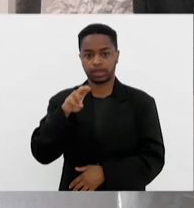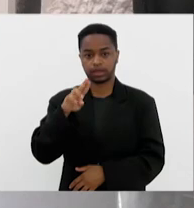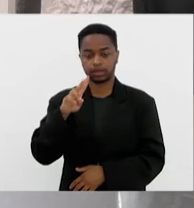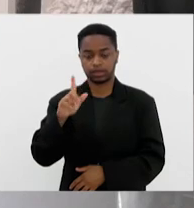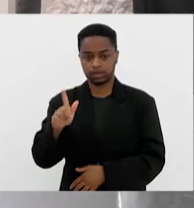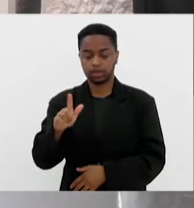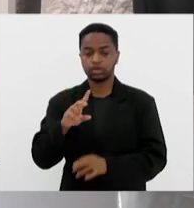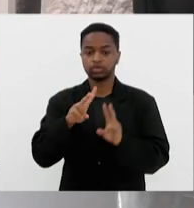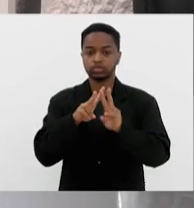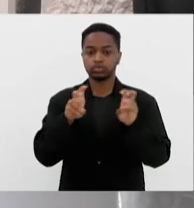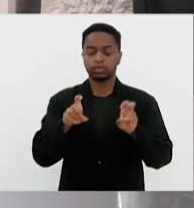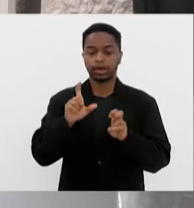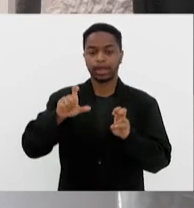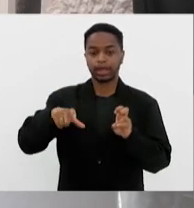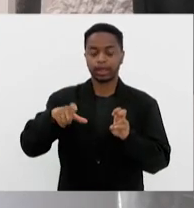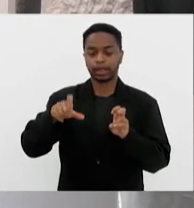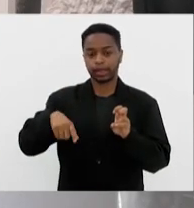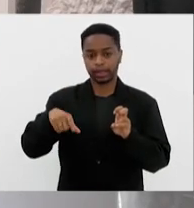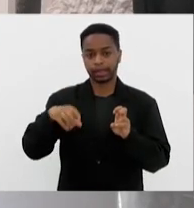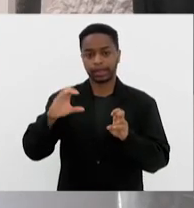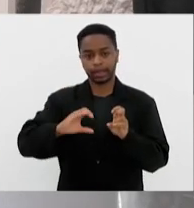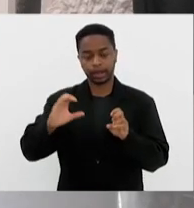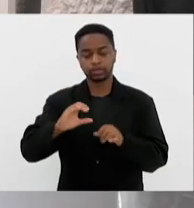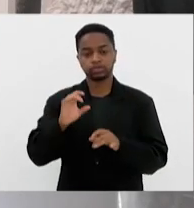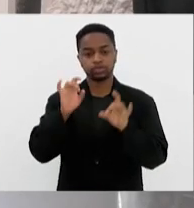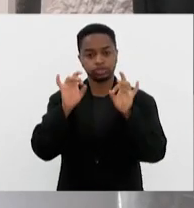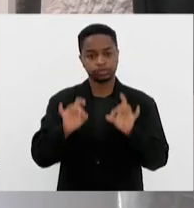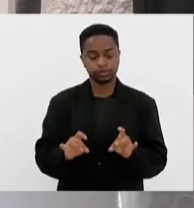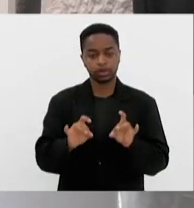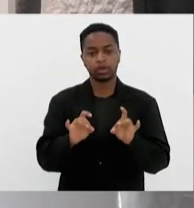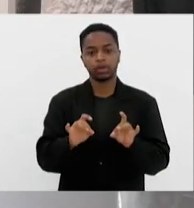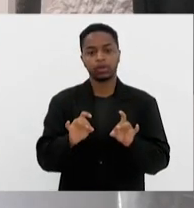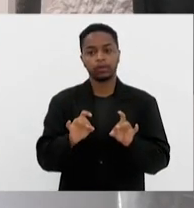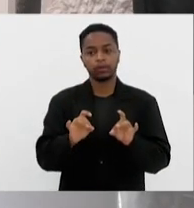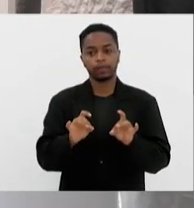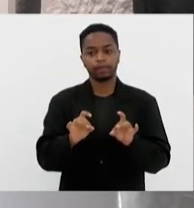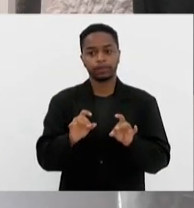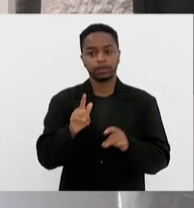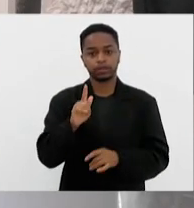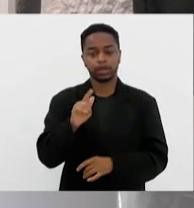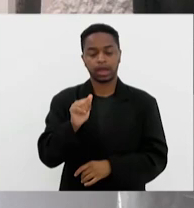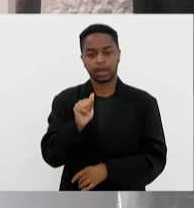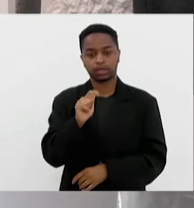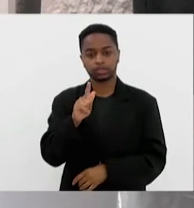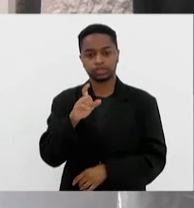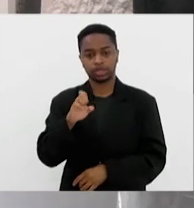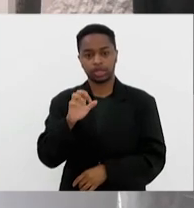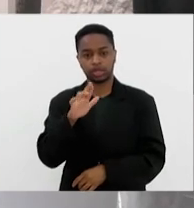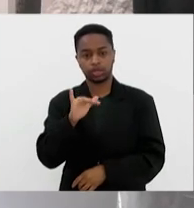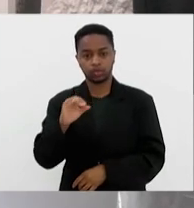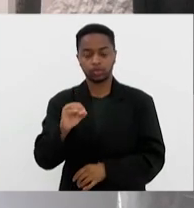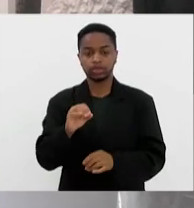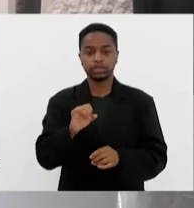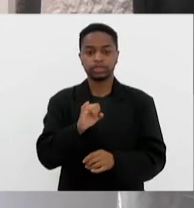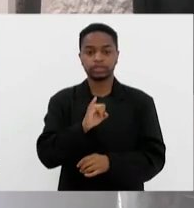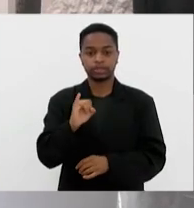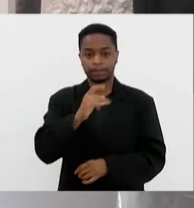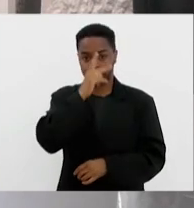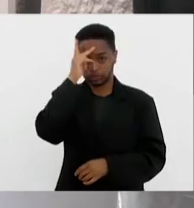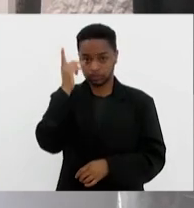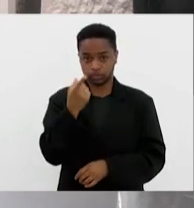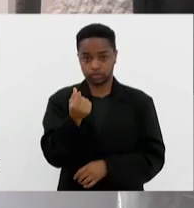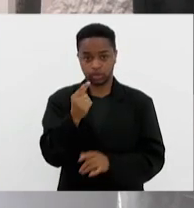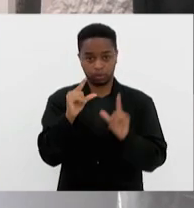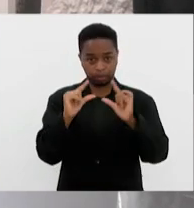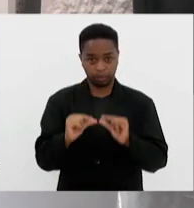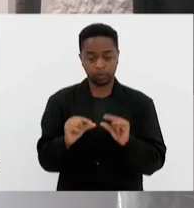crédito específica através da Agência Estadual de Fomento do Rio de Janeiro, AGRIO, para pessoas de baixa renda que residam em